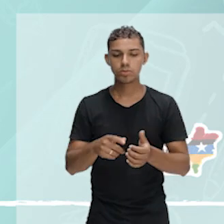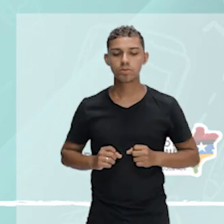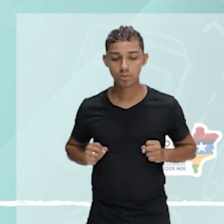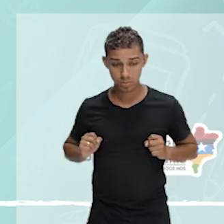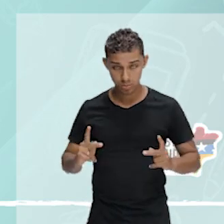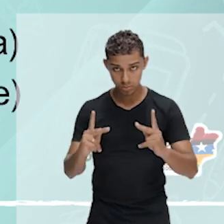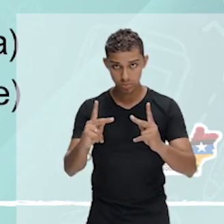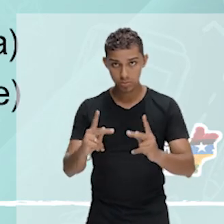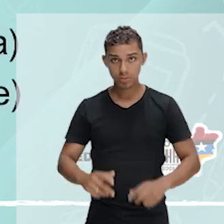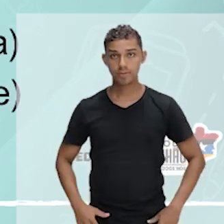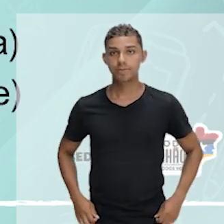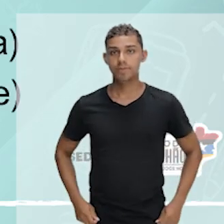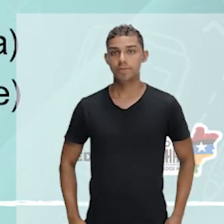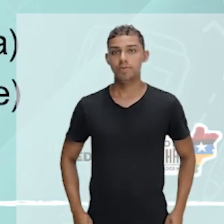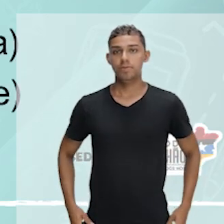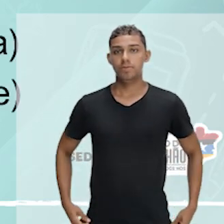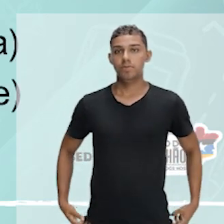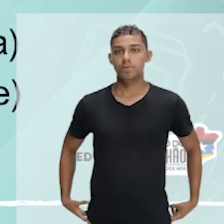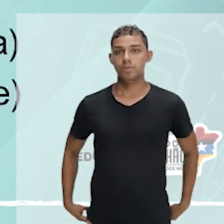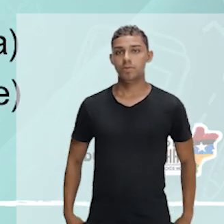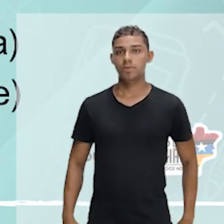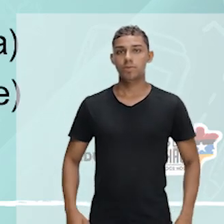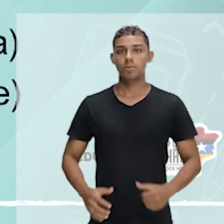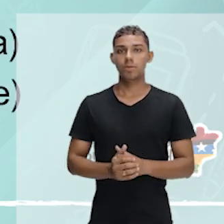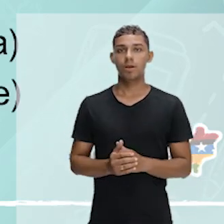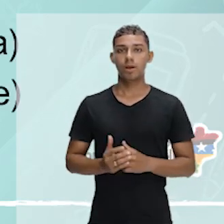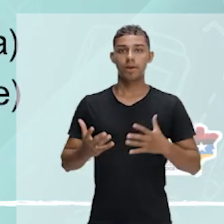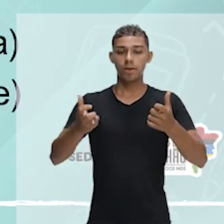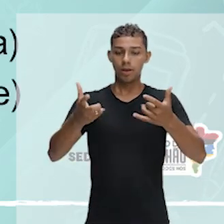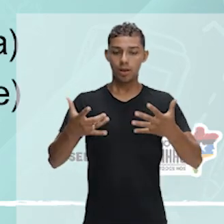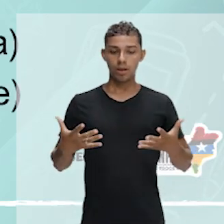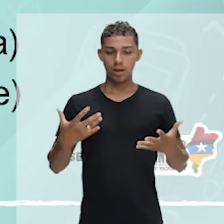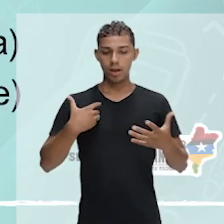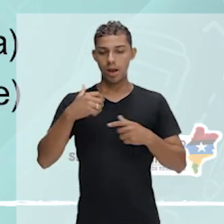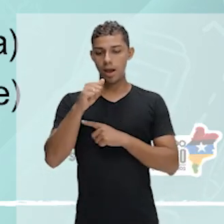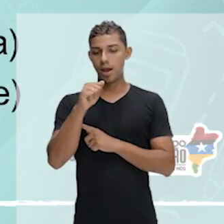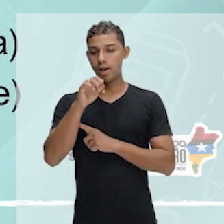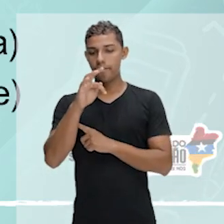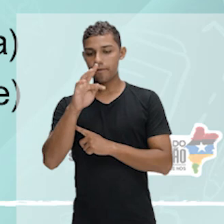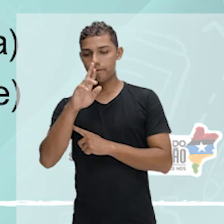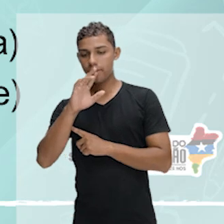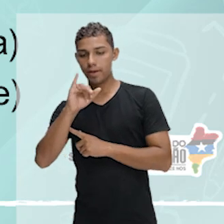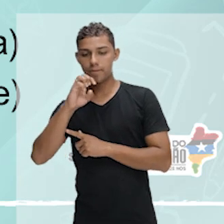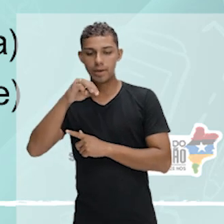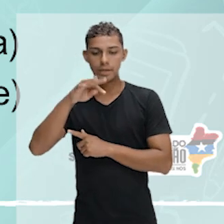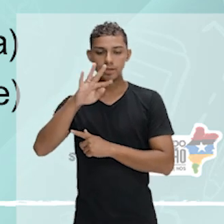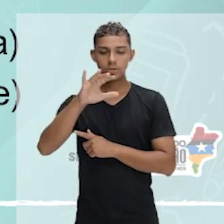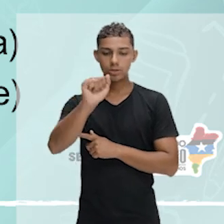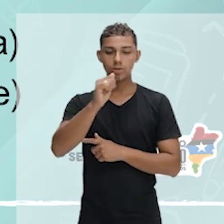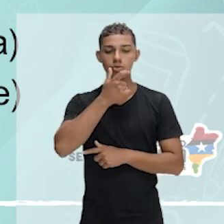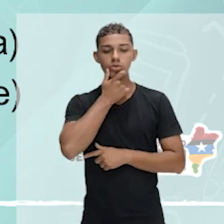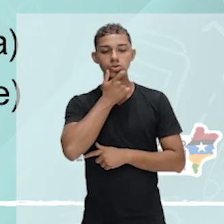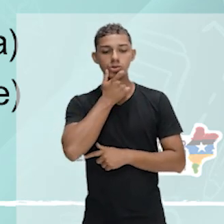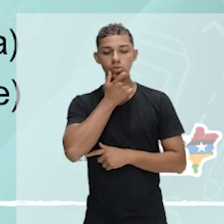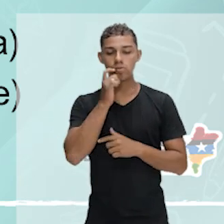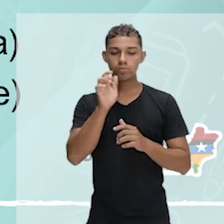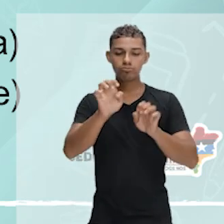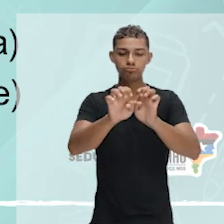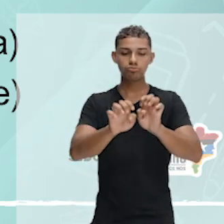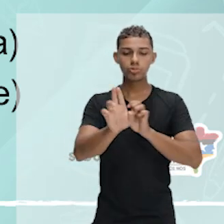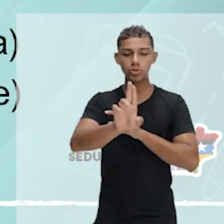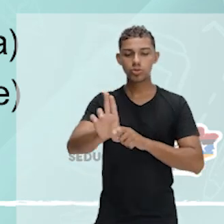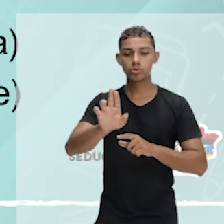certo? Falando da forma afirmativa em inglês segue aquelas estruturas que vocês já conhecem. Forma afirmativa começa